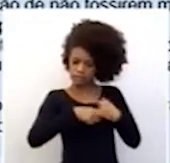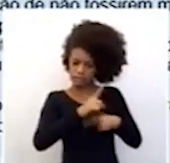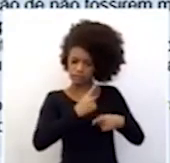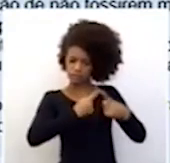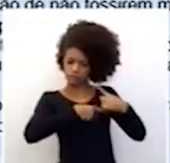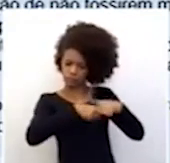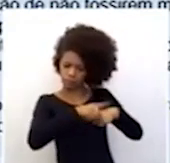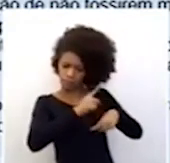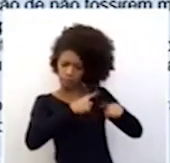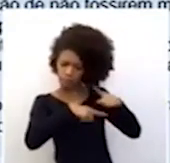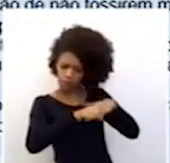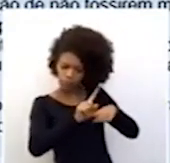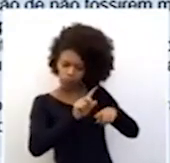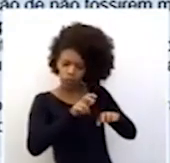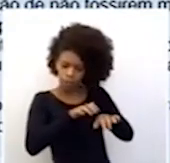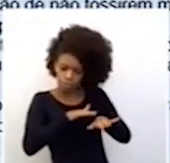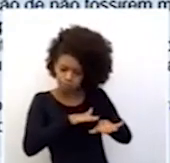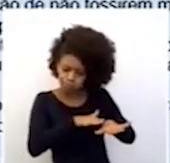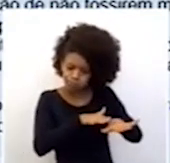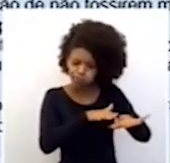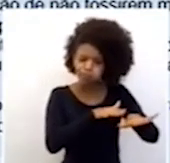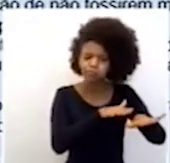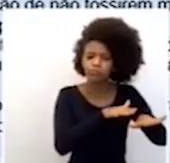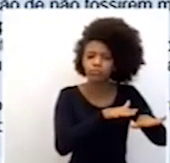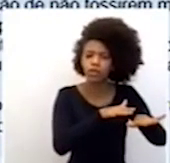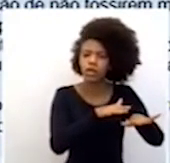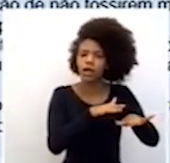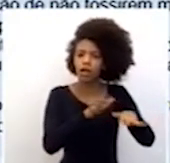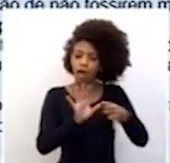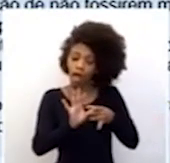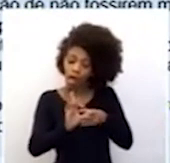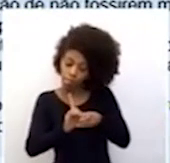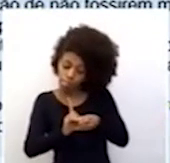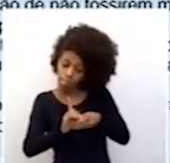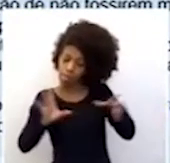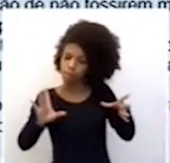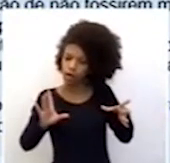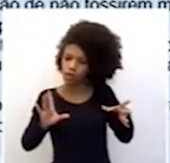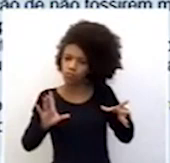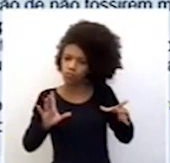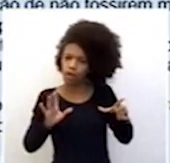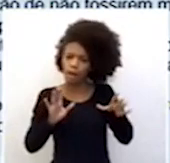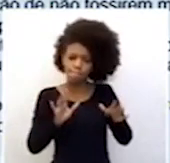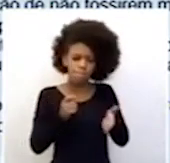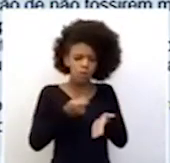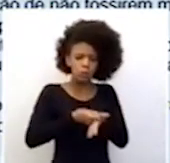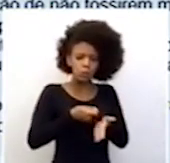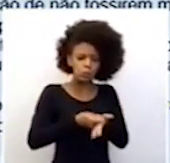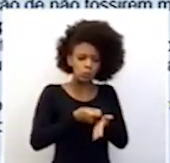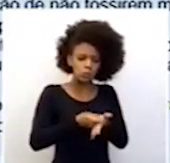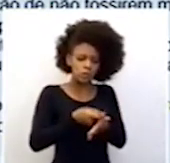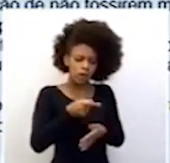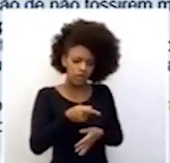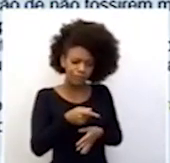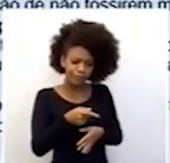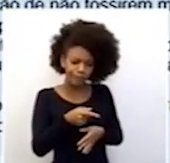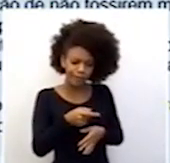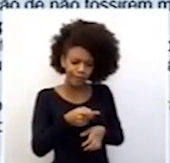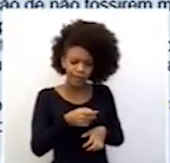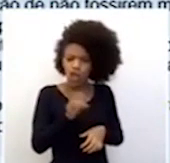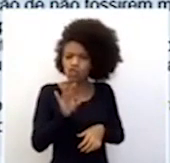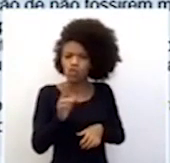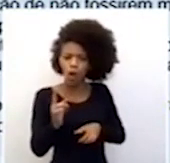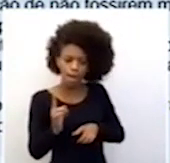meio de locomoção essencialmente democrático exige que ele não seja deixado ao puro capricho dos